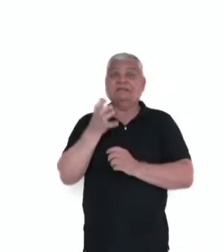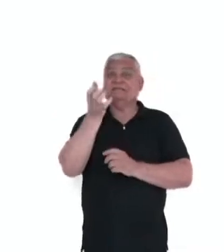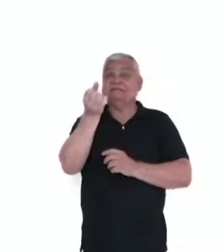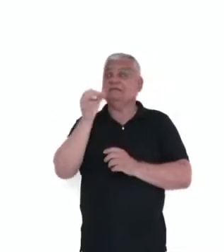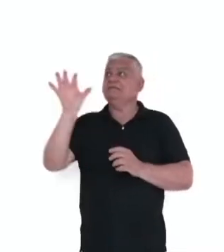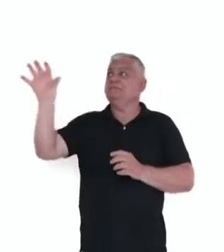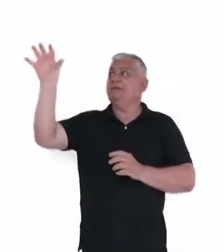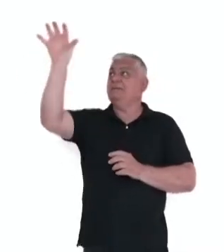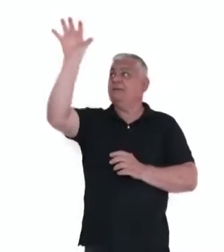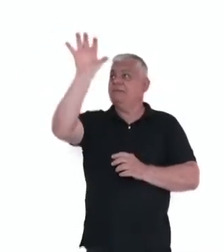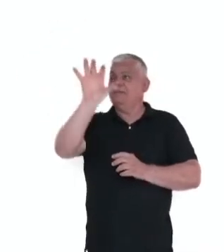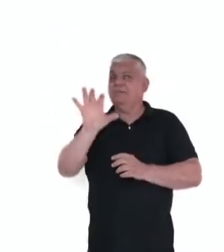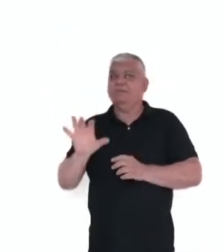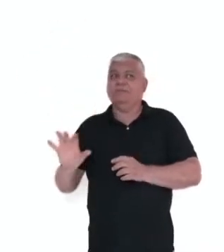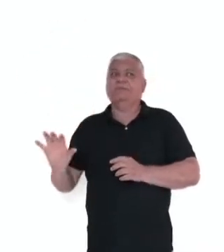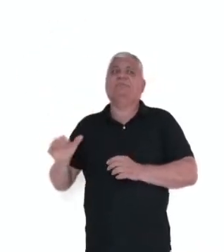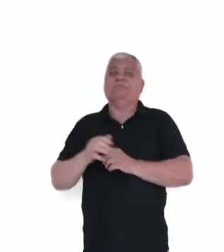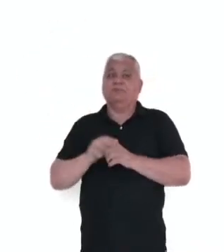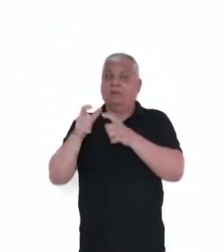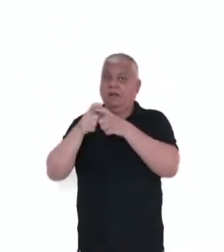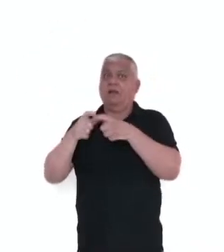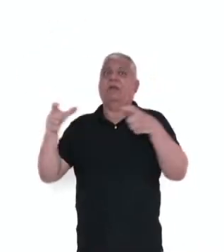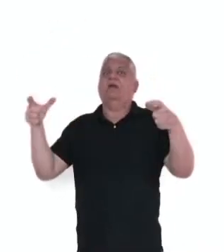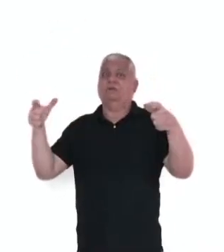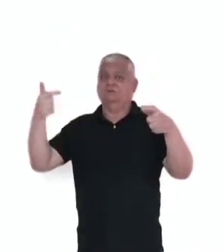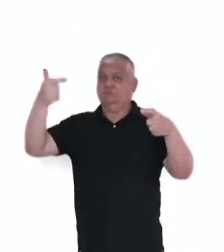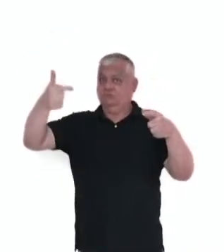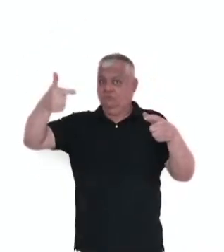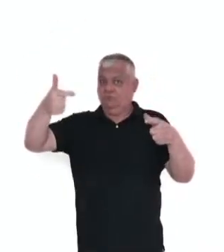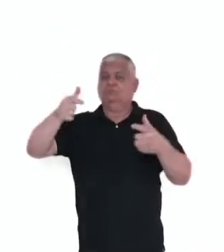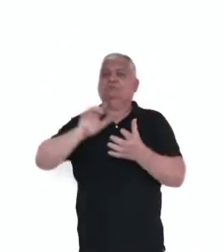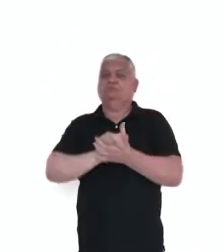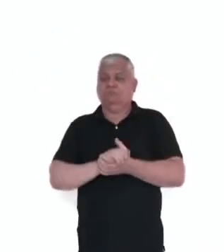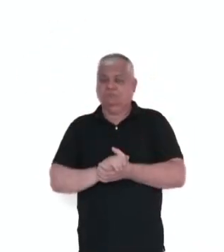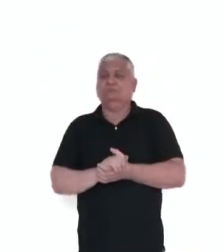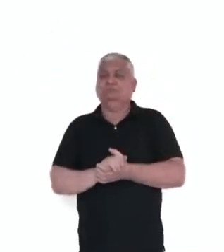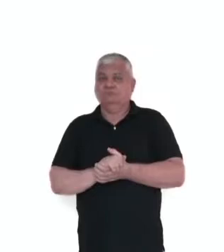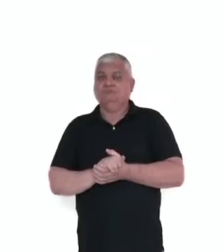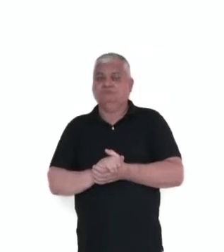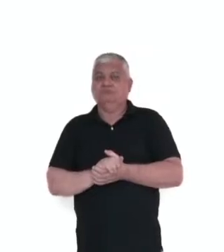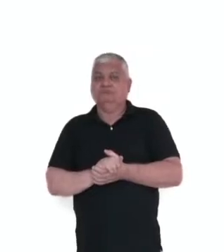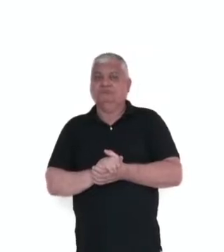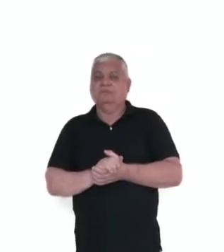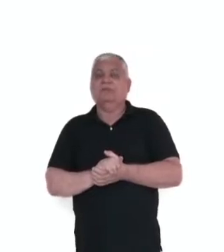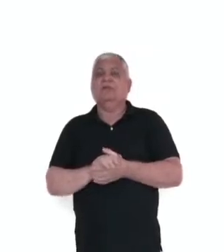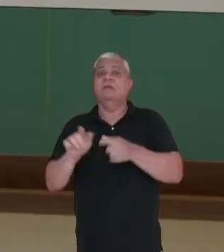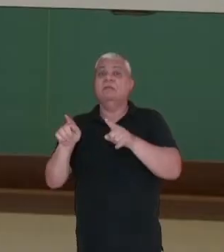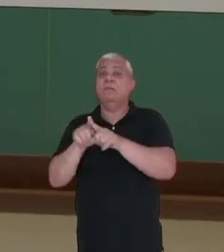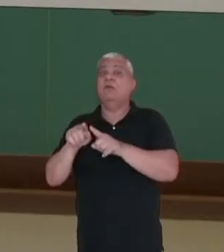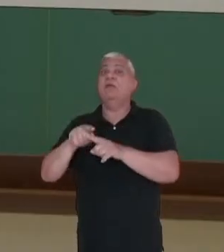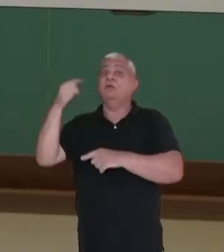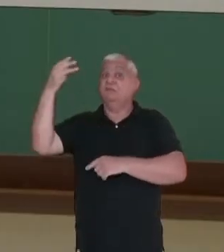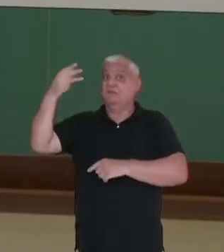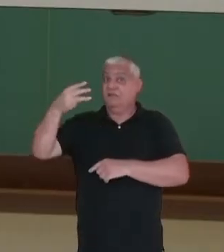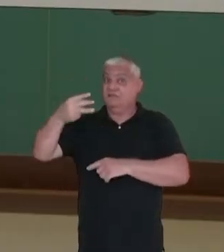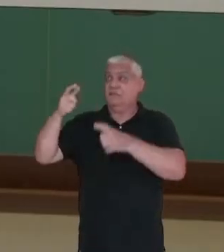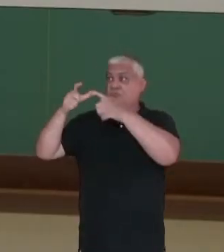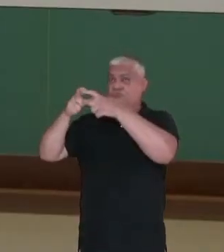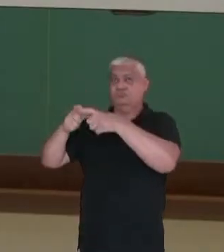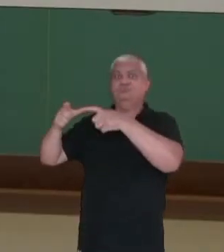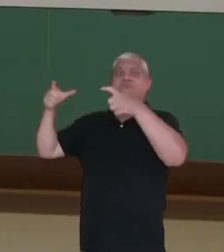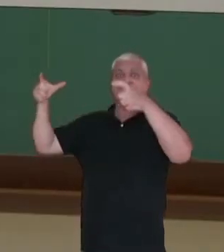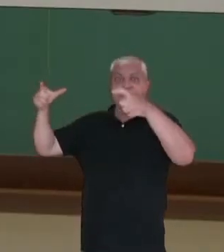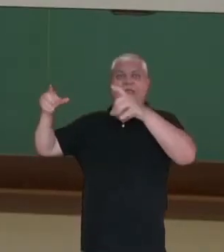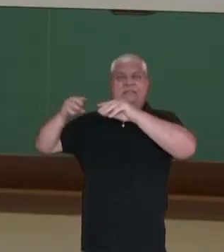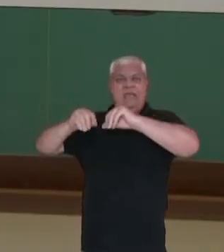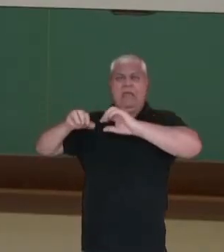do planeta, ok? É o segundo maior continente que existe. Inclusive é o segundo, melhor dizendo, ele é o terceiro maior continente em